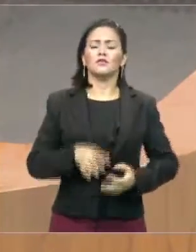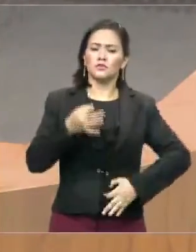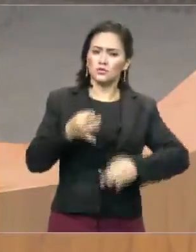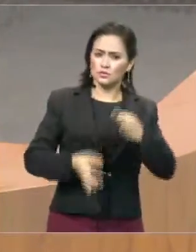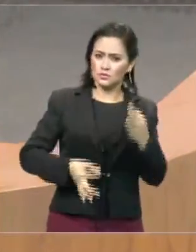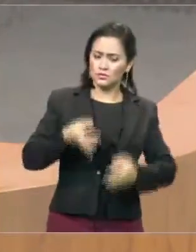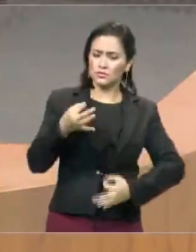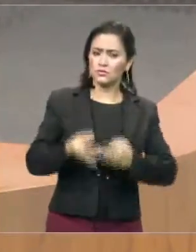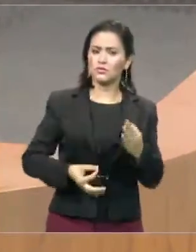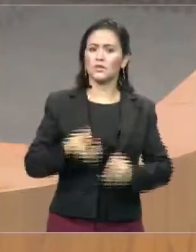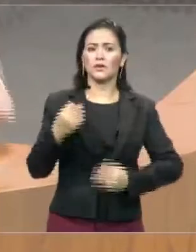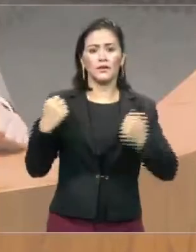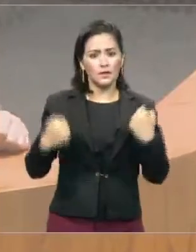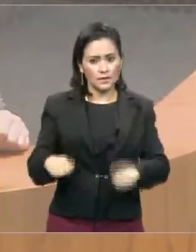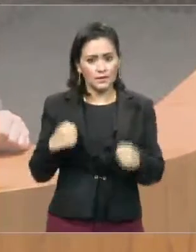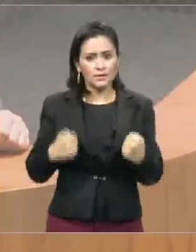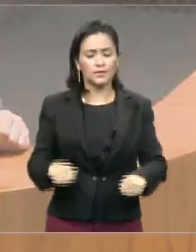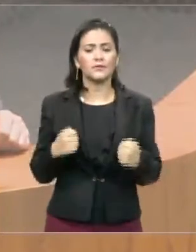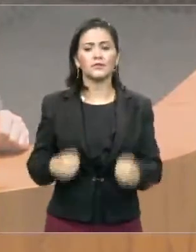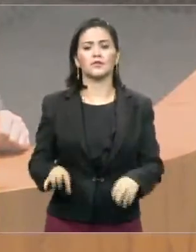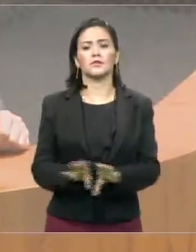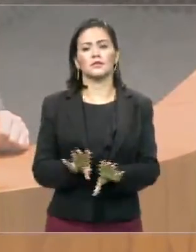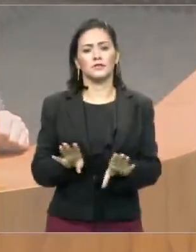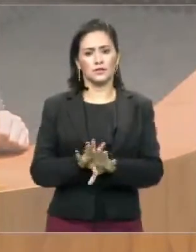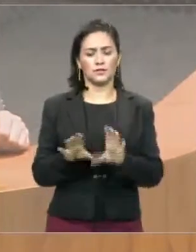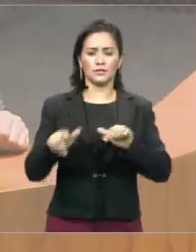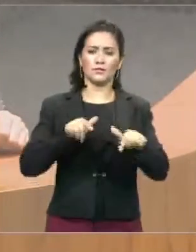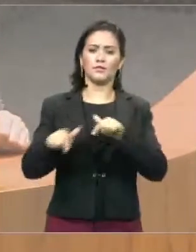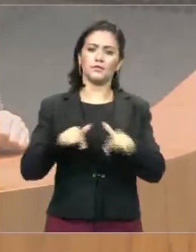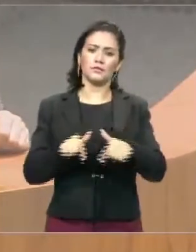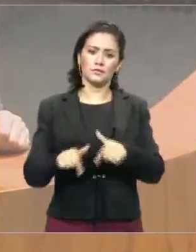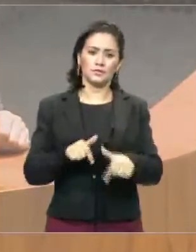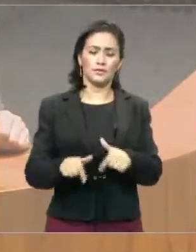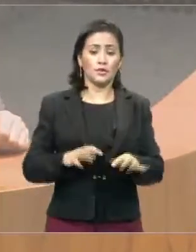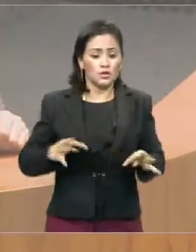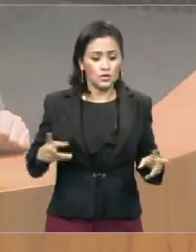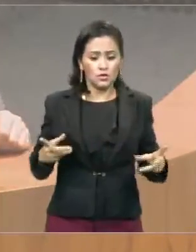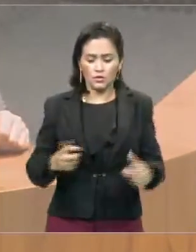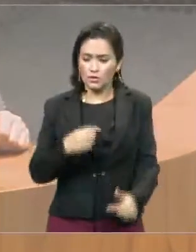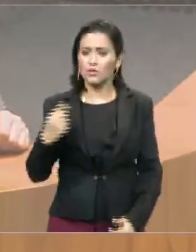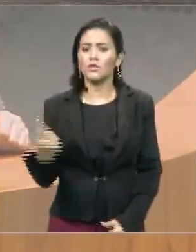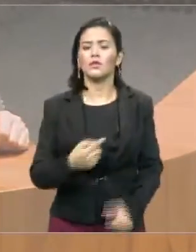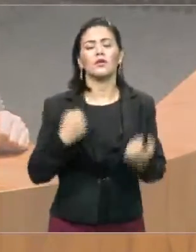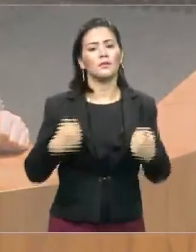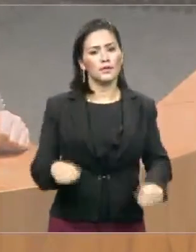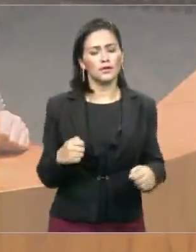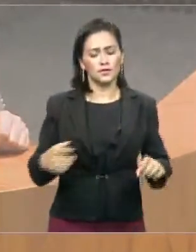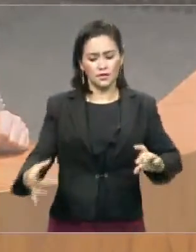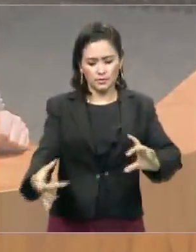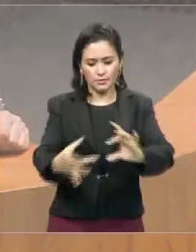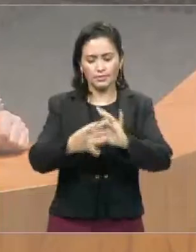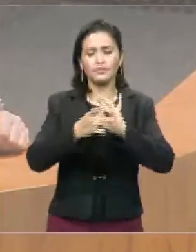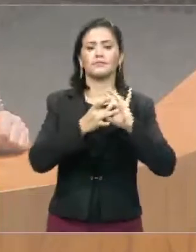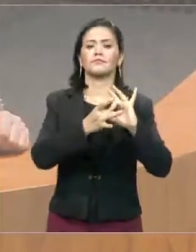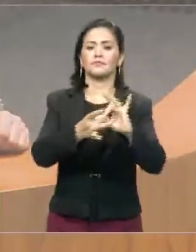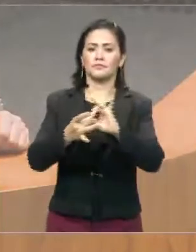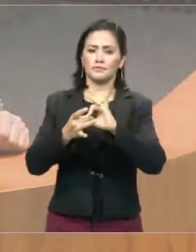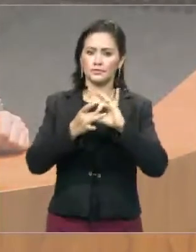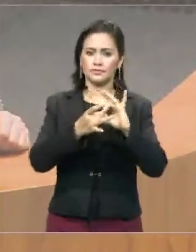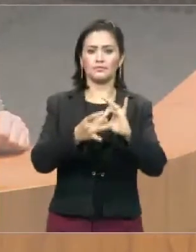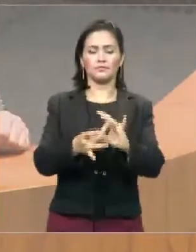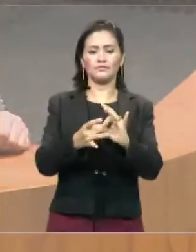judiciário precisa também funcionar. E todos nós precisamos nos irmanar para não